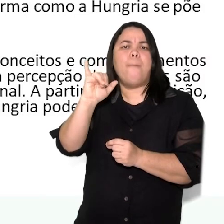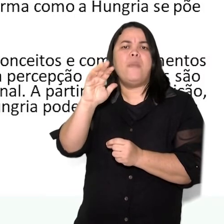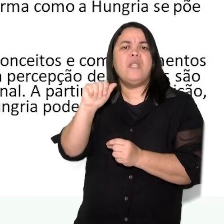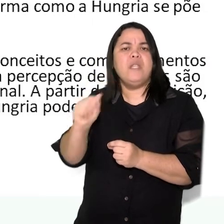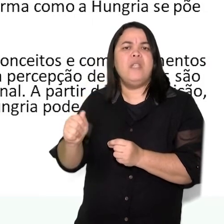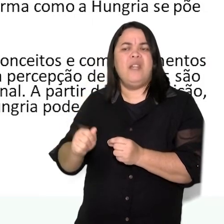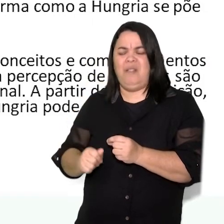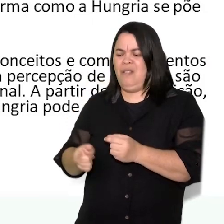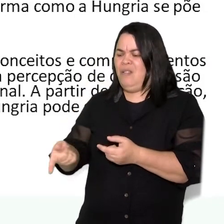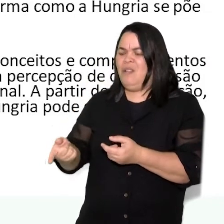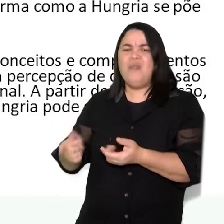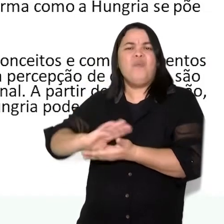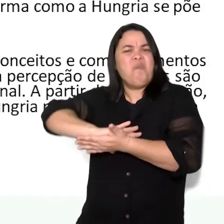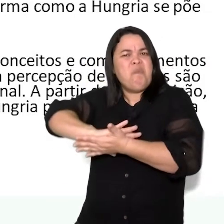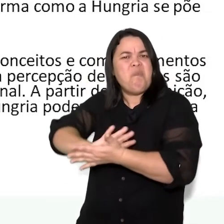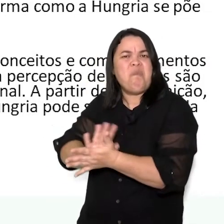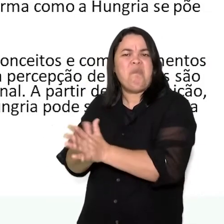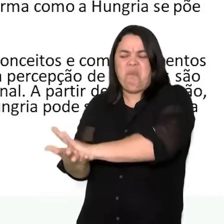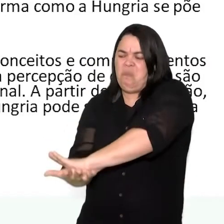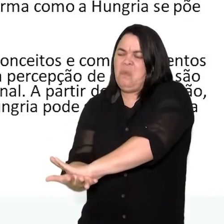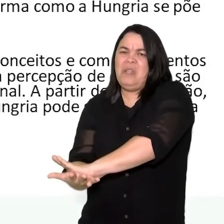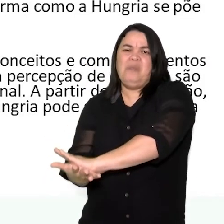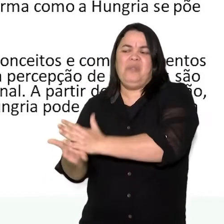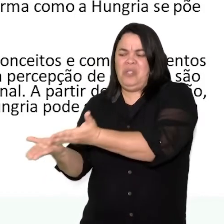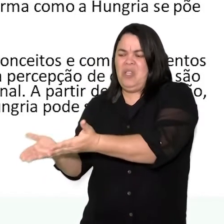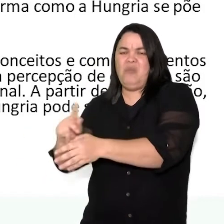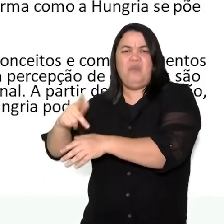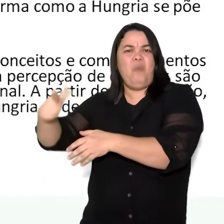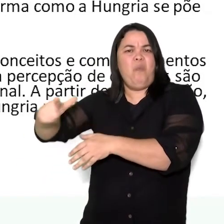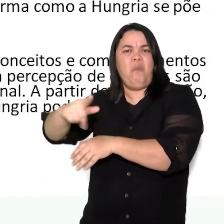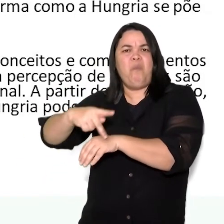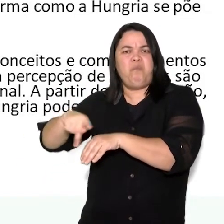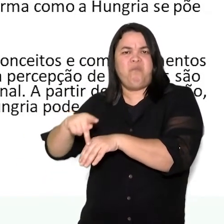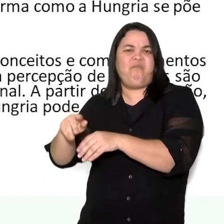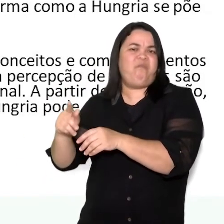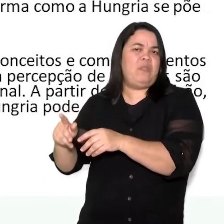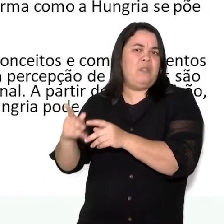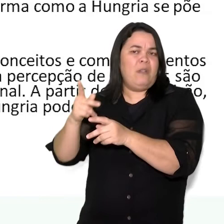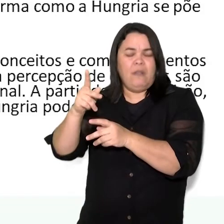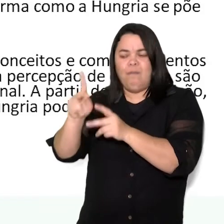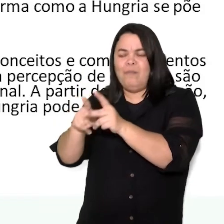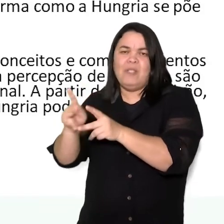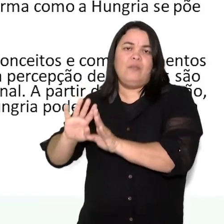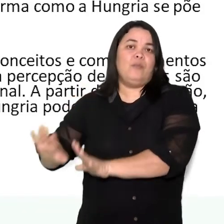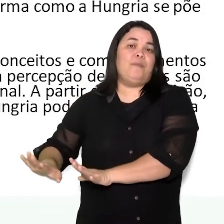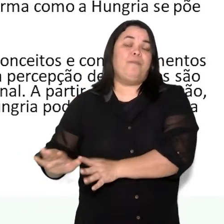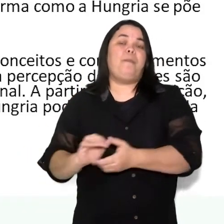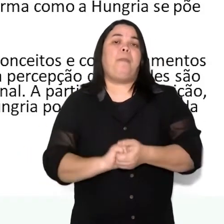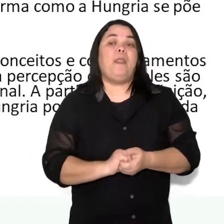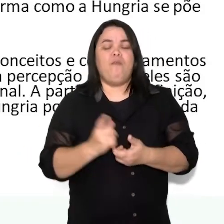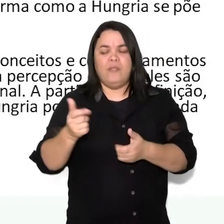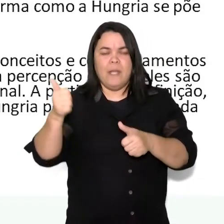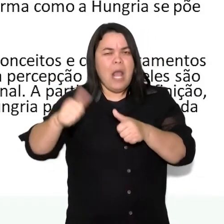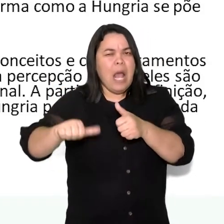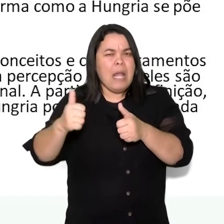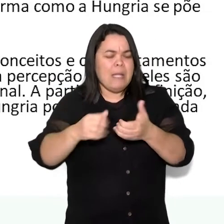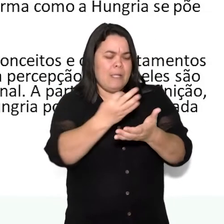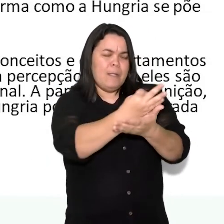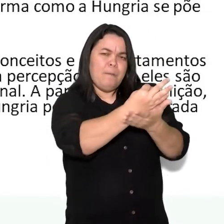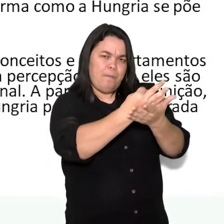são estranhos ou estrangeiros à comunidade. A partir dessa definição, analise em forma de texto curto a ação